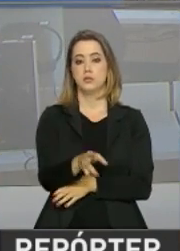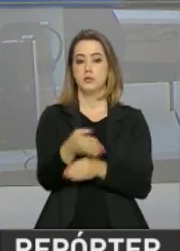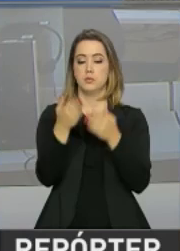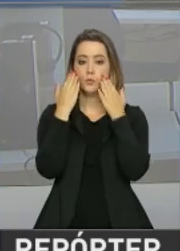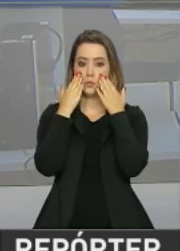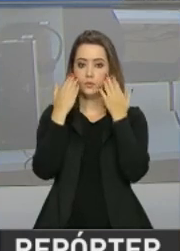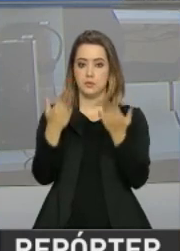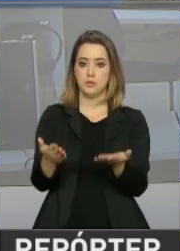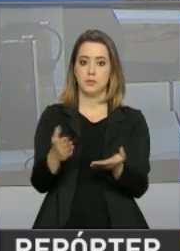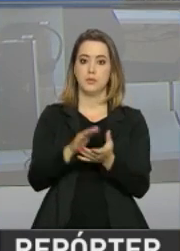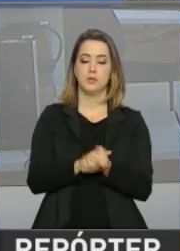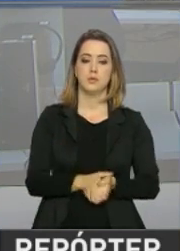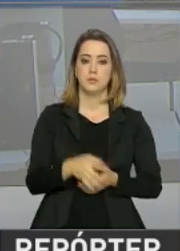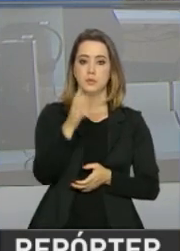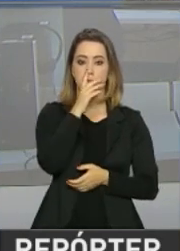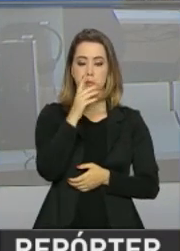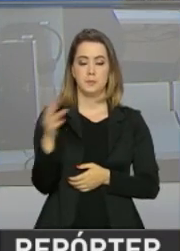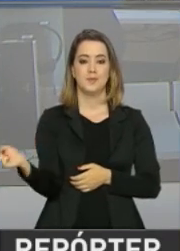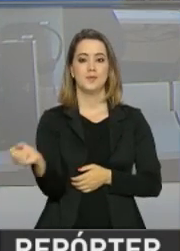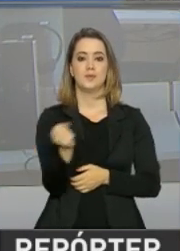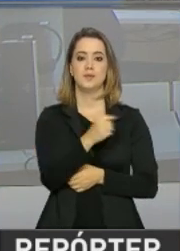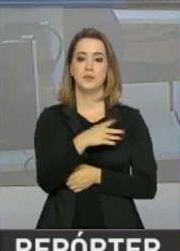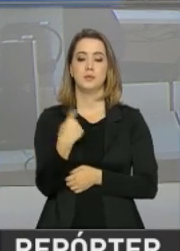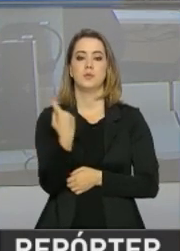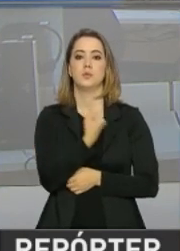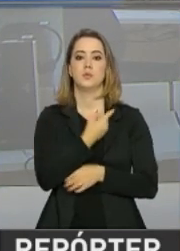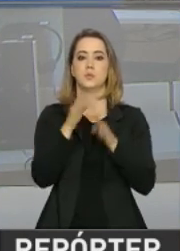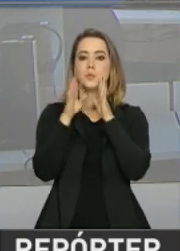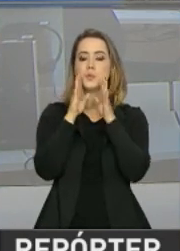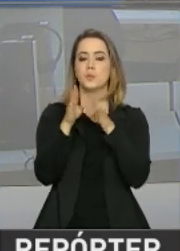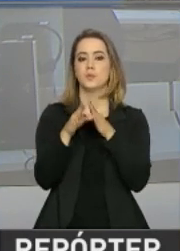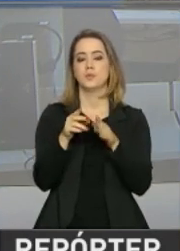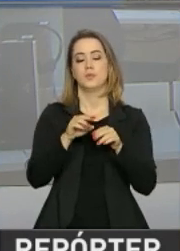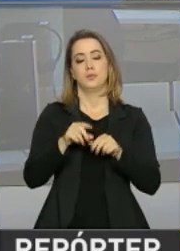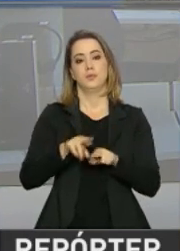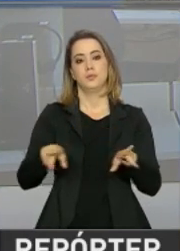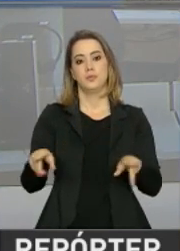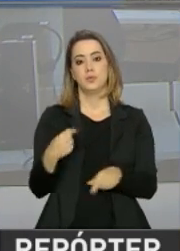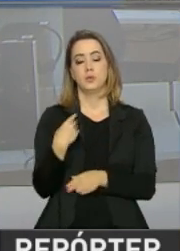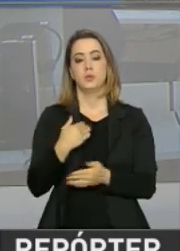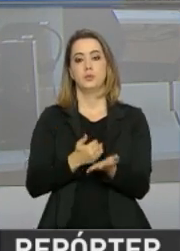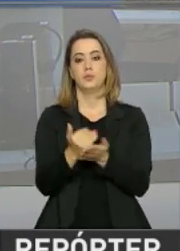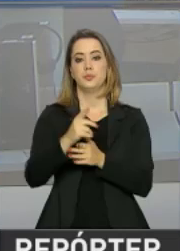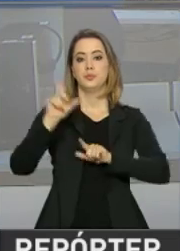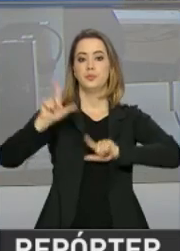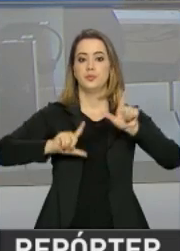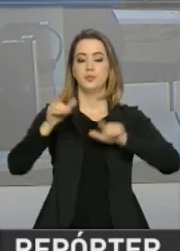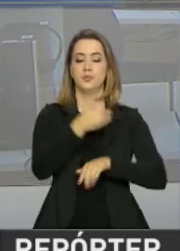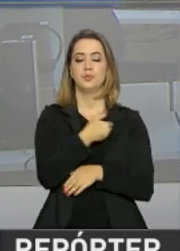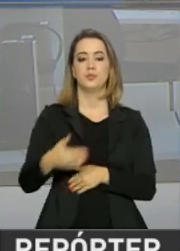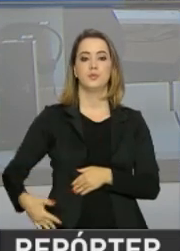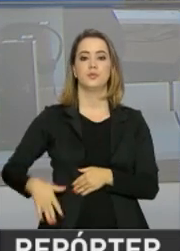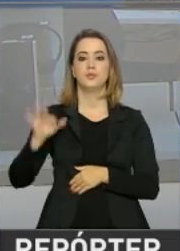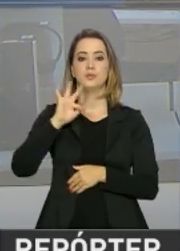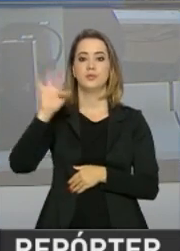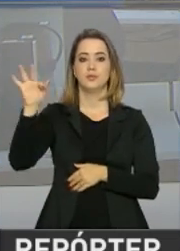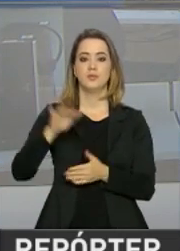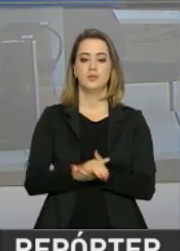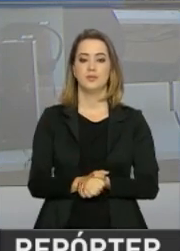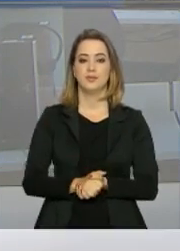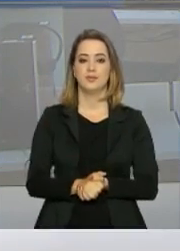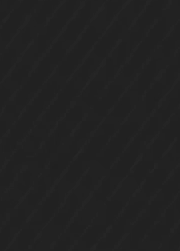na nossa próxima edição acompanhe também as novidades pelas redes sociais continue com a gente ele br do governo